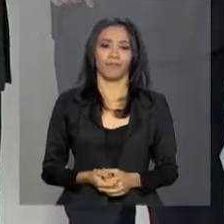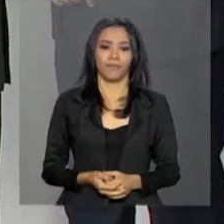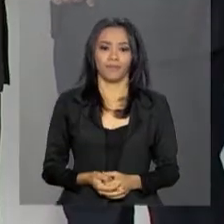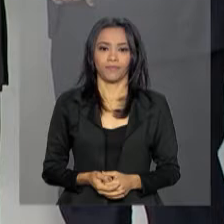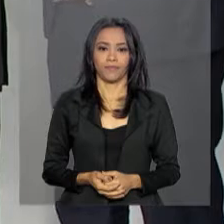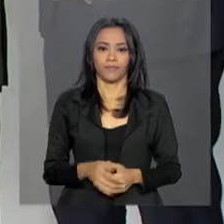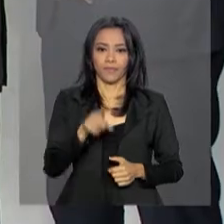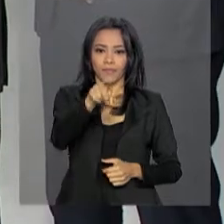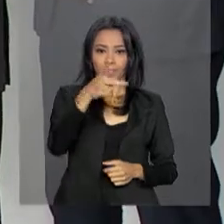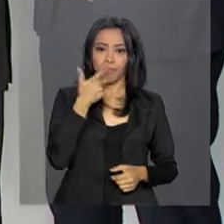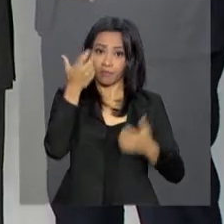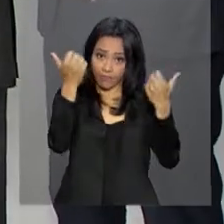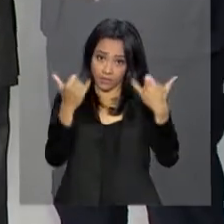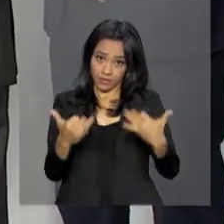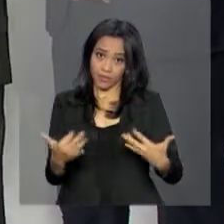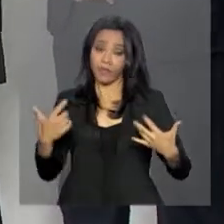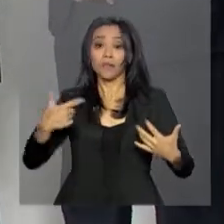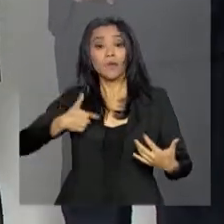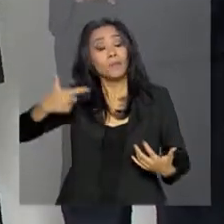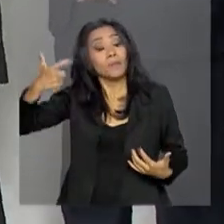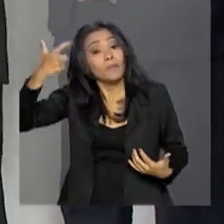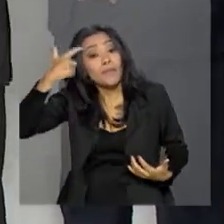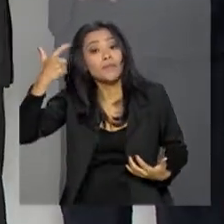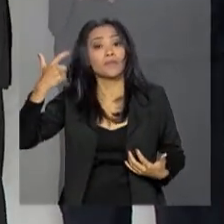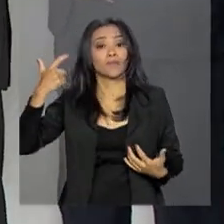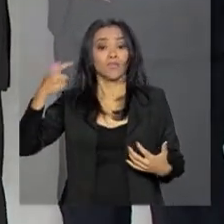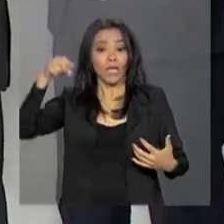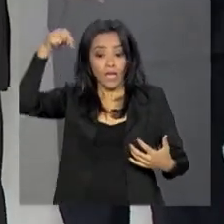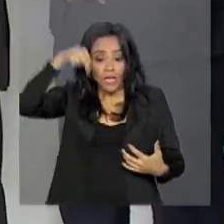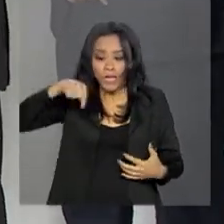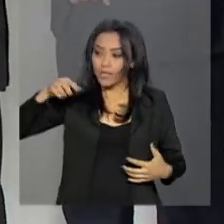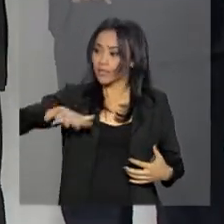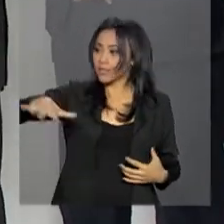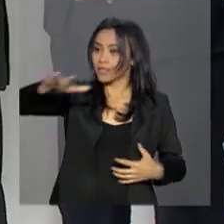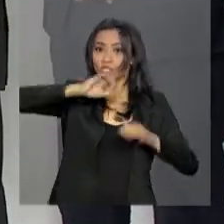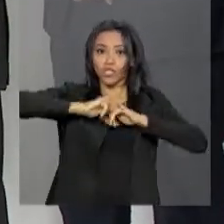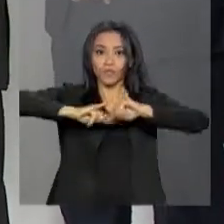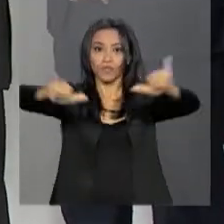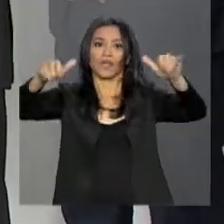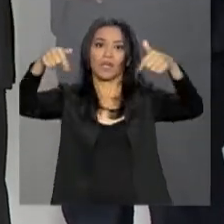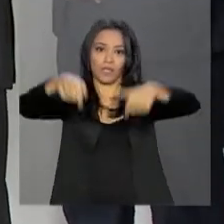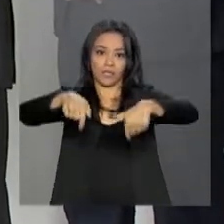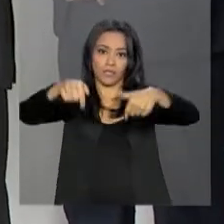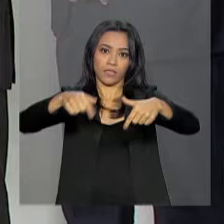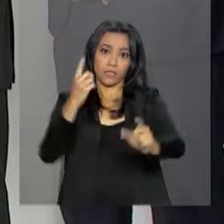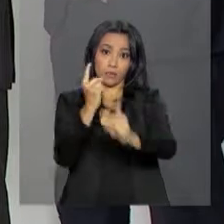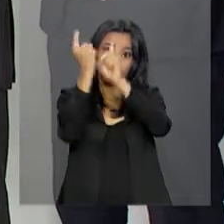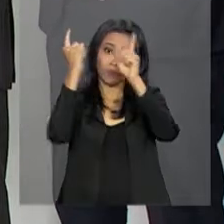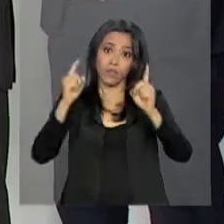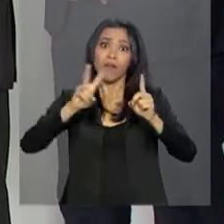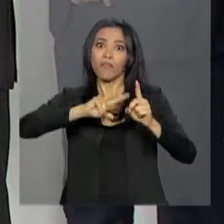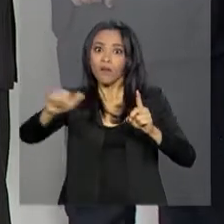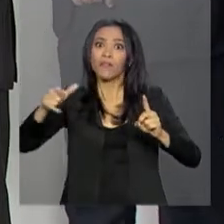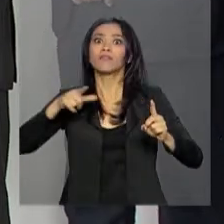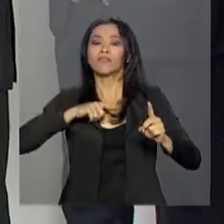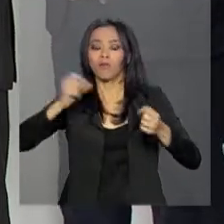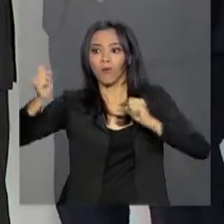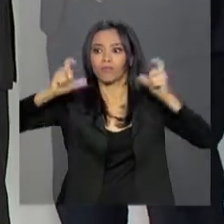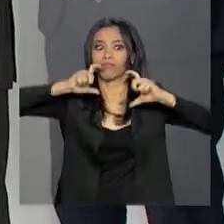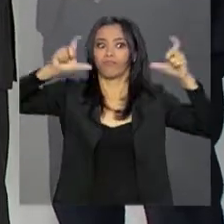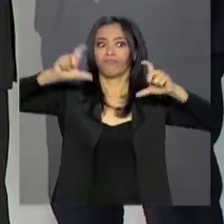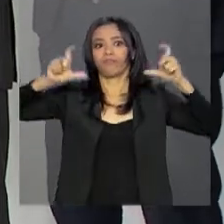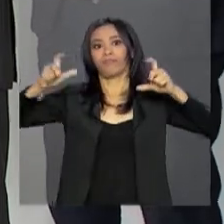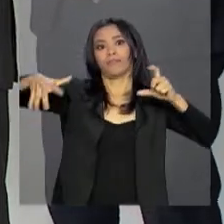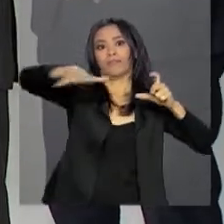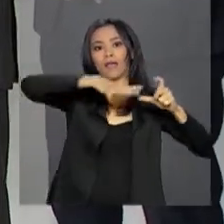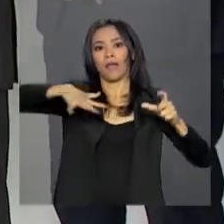Mas eu penso que a simples divulgação deste ato vai ter uma repercussão extraordinária no mercado nacional e no mercado